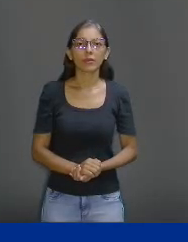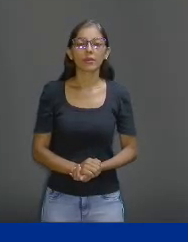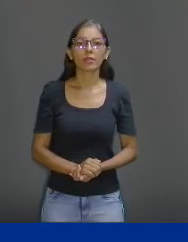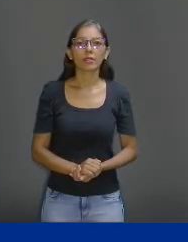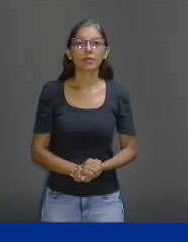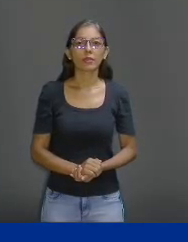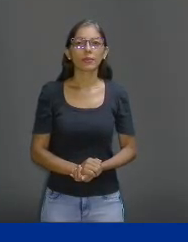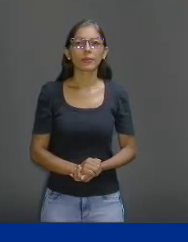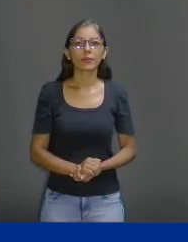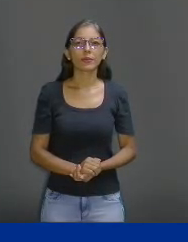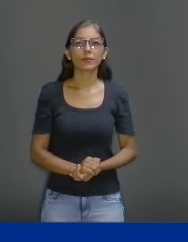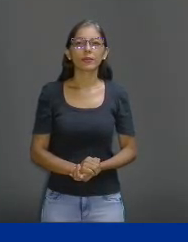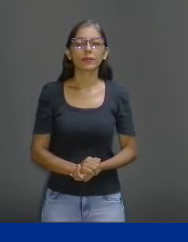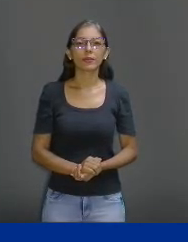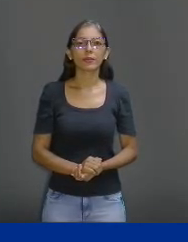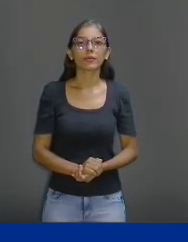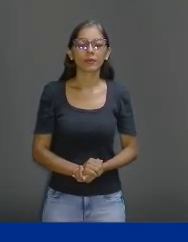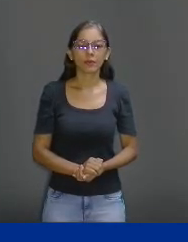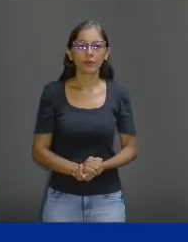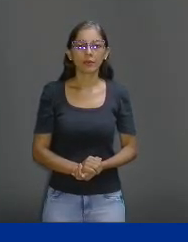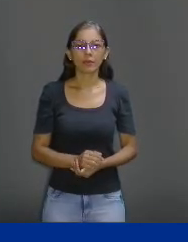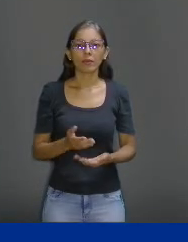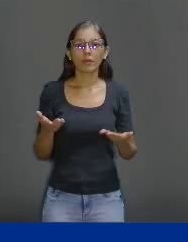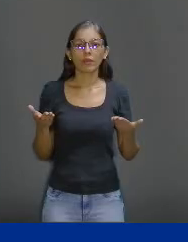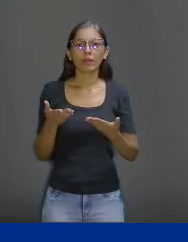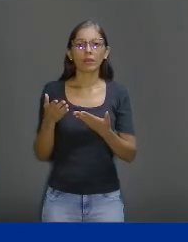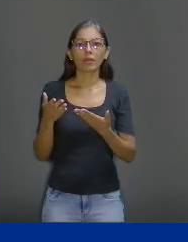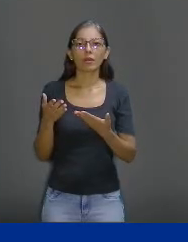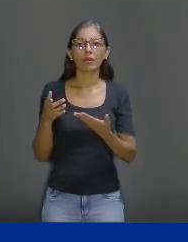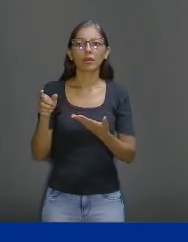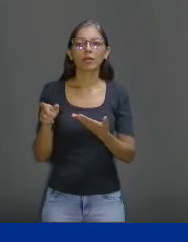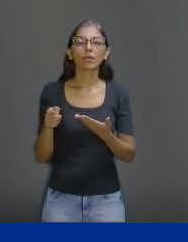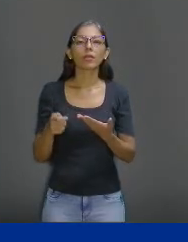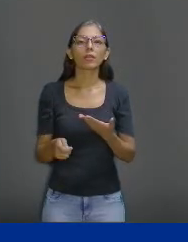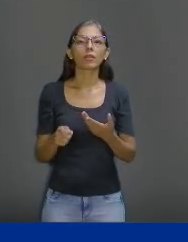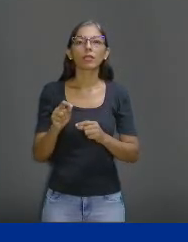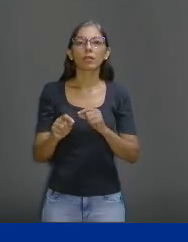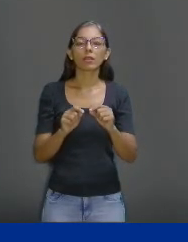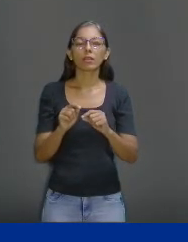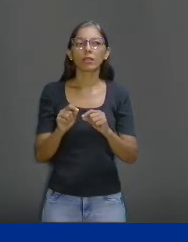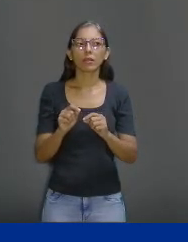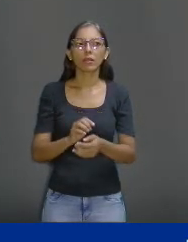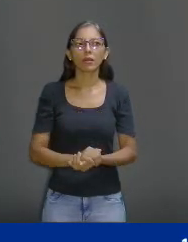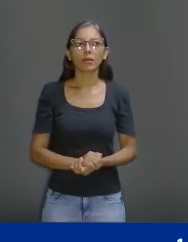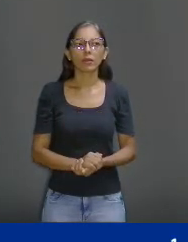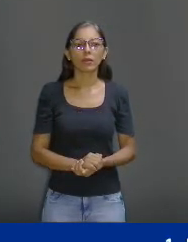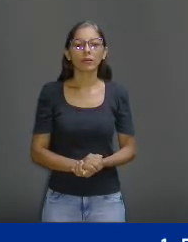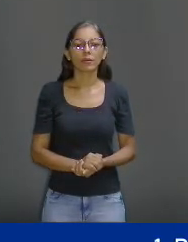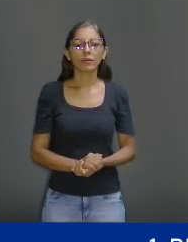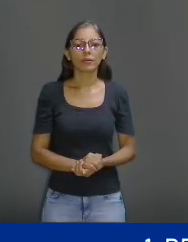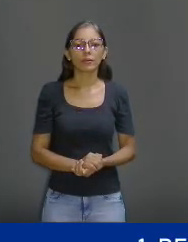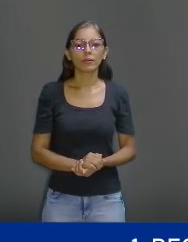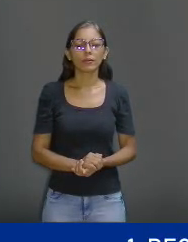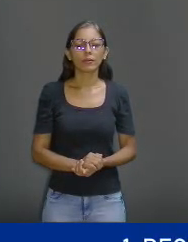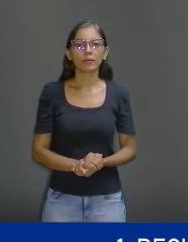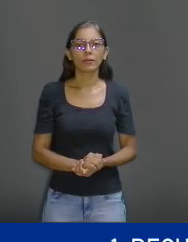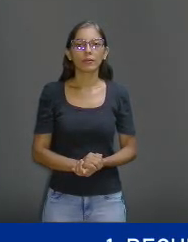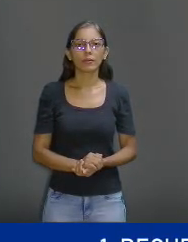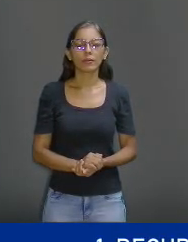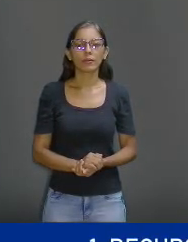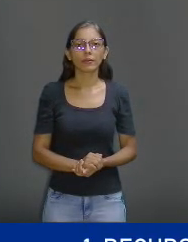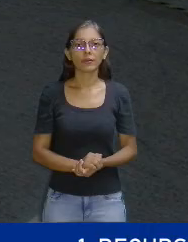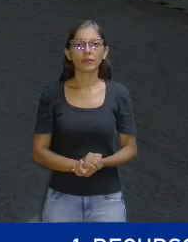que eu... está com o pedido de... O senhor A quer que eu palavra leia? é com o juiz Carlos Fernando, enquanto você me passa? Isso, sim. O senhor gostaria que eu